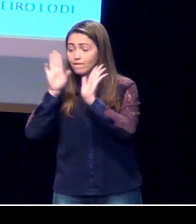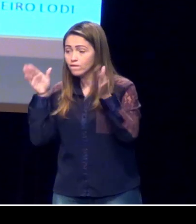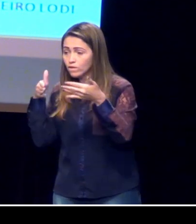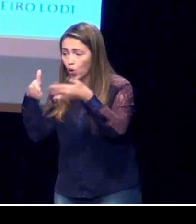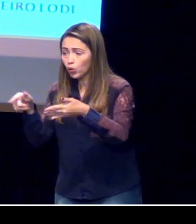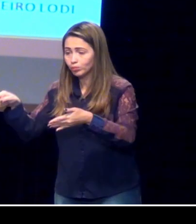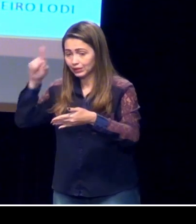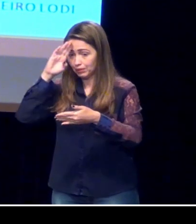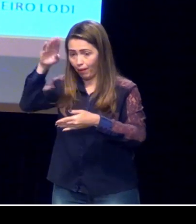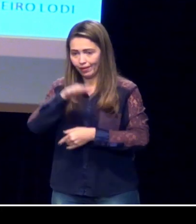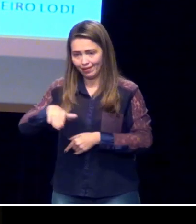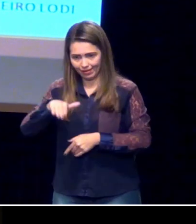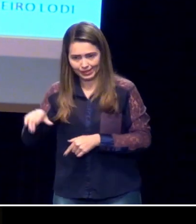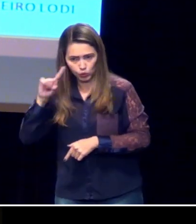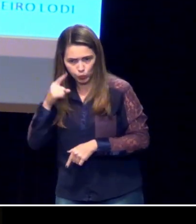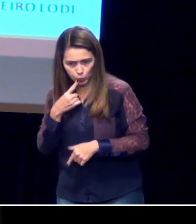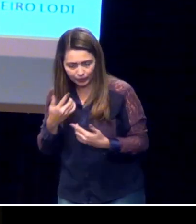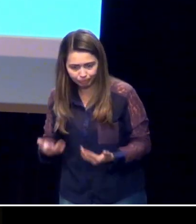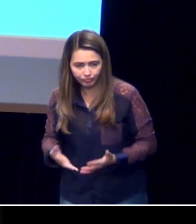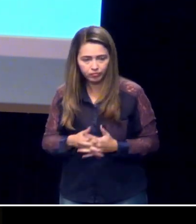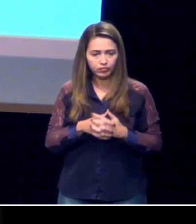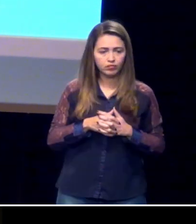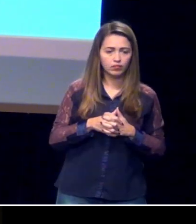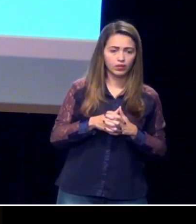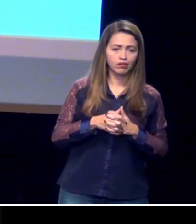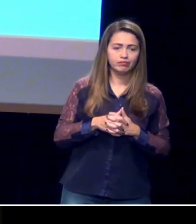especificamente na criança surda.